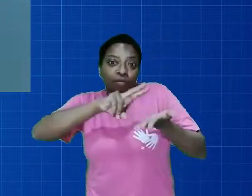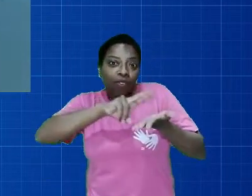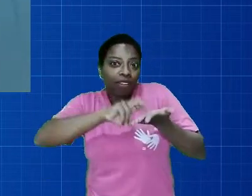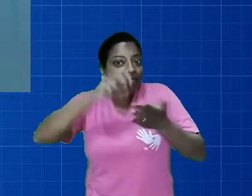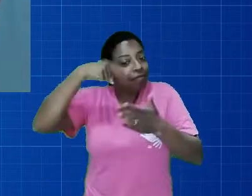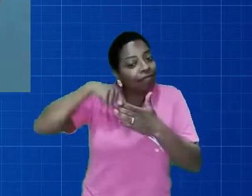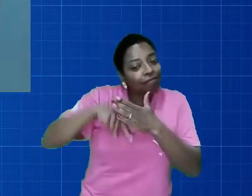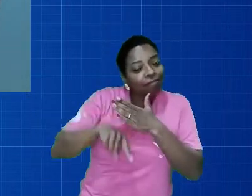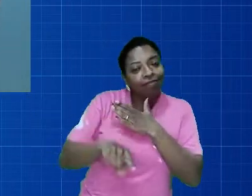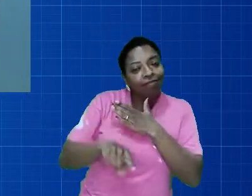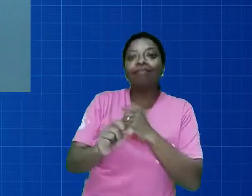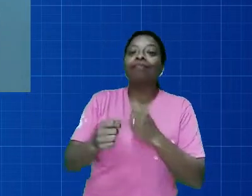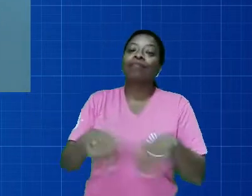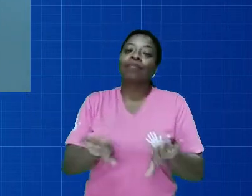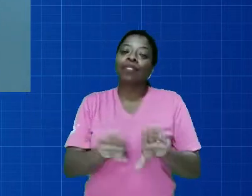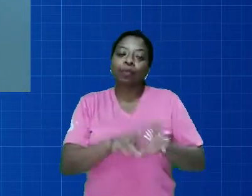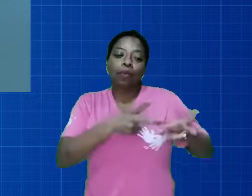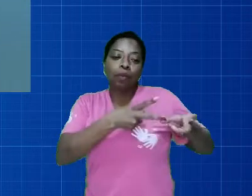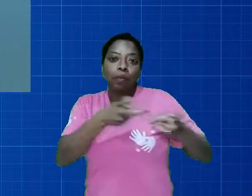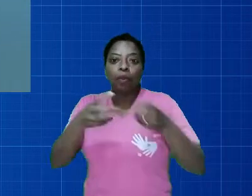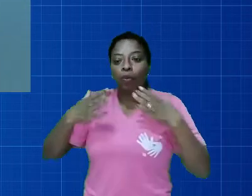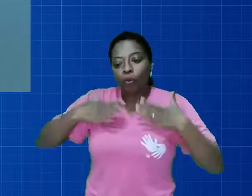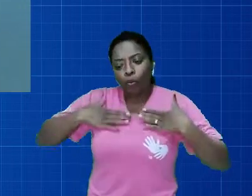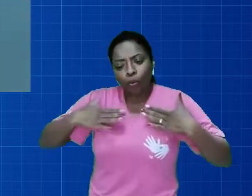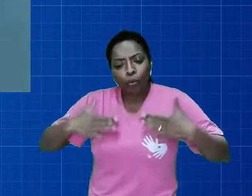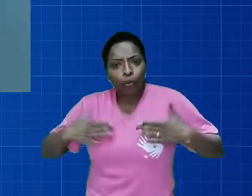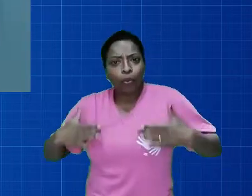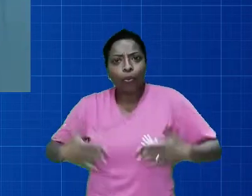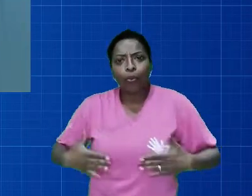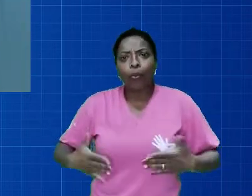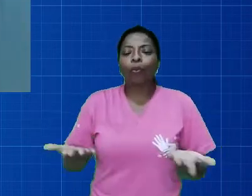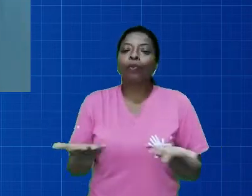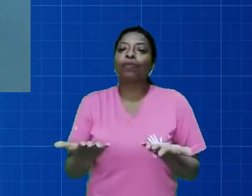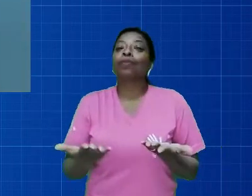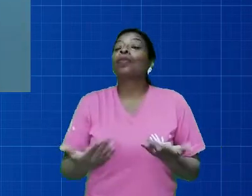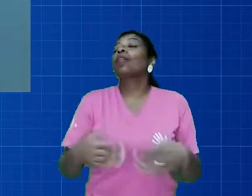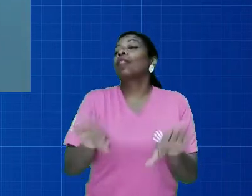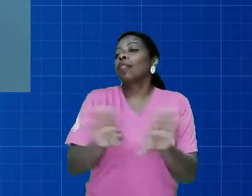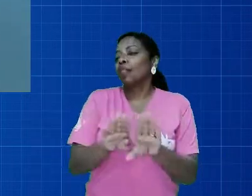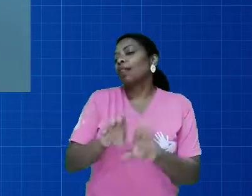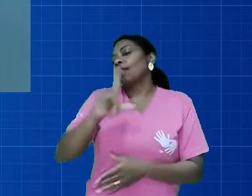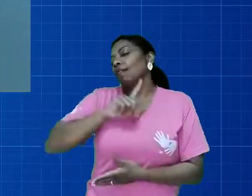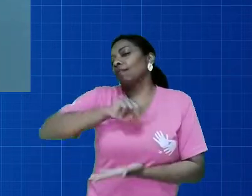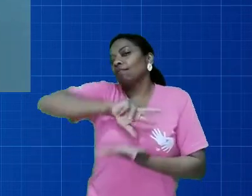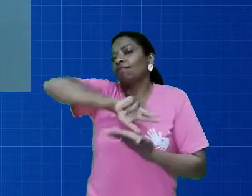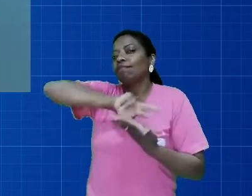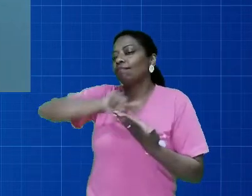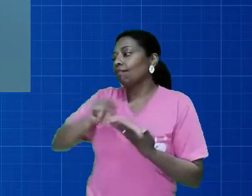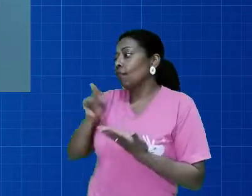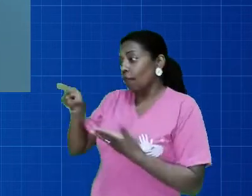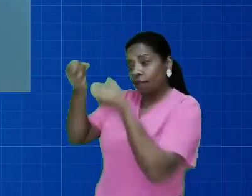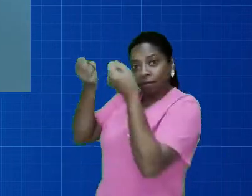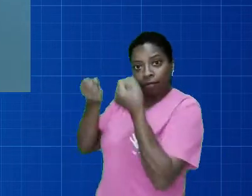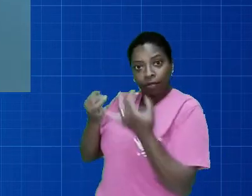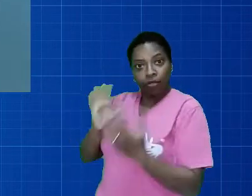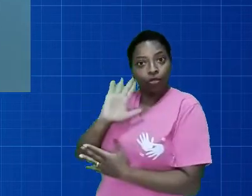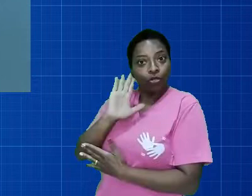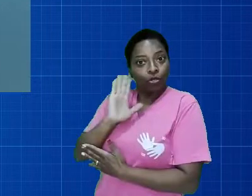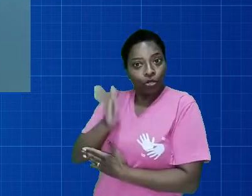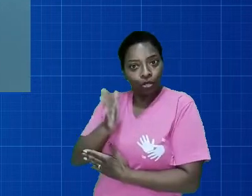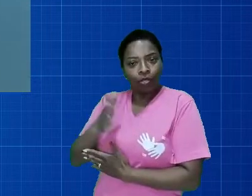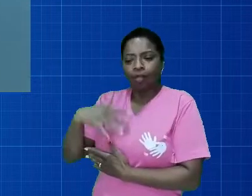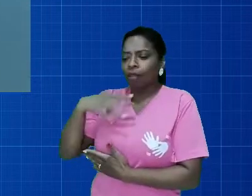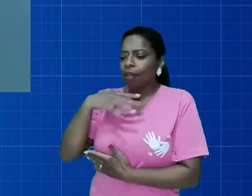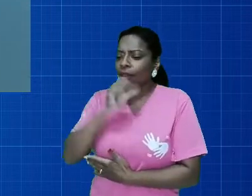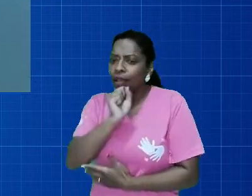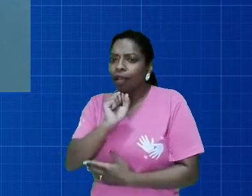criança, explorando os sons corporais. Então, além de todas essas questões que a Patrícia falou sobre timbre,